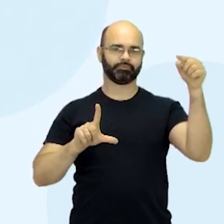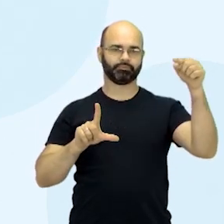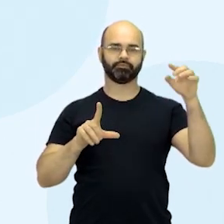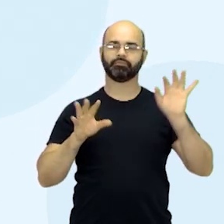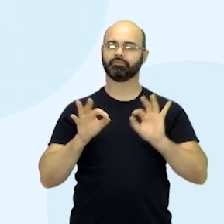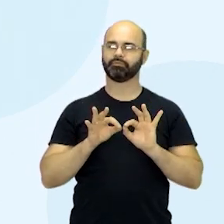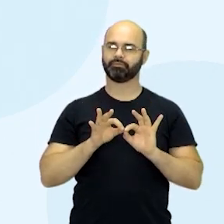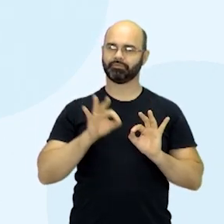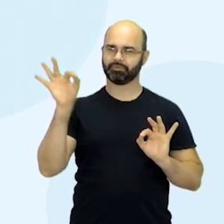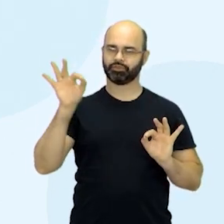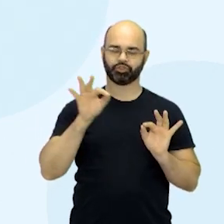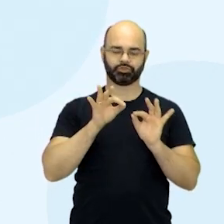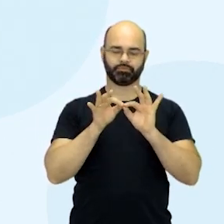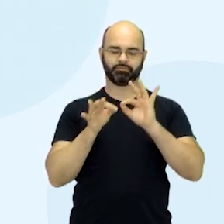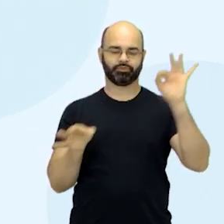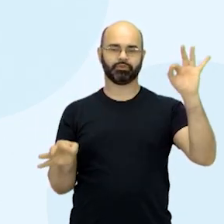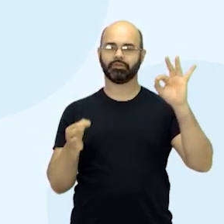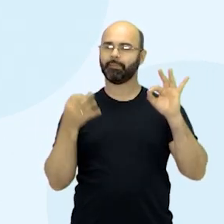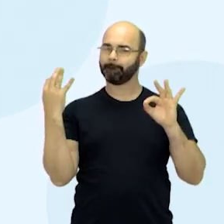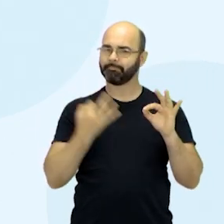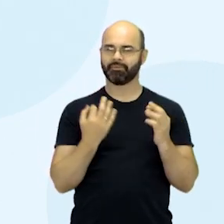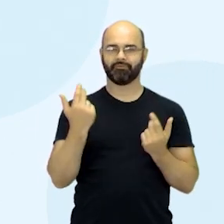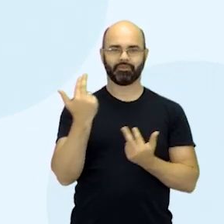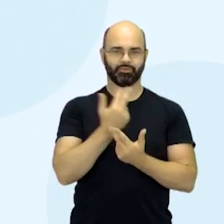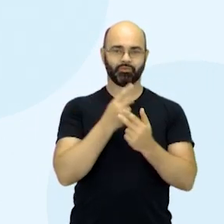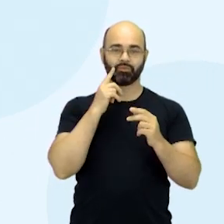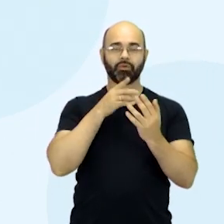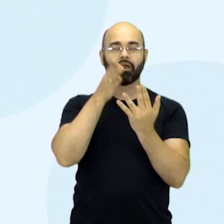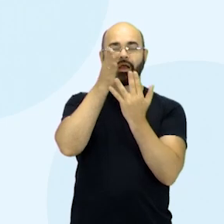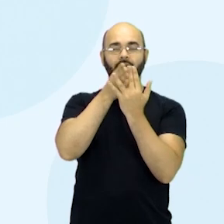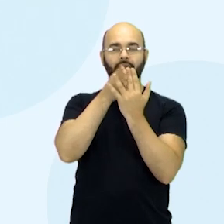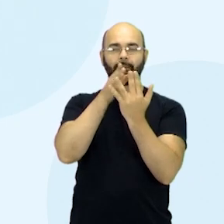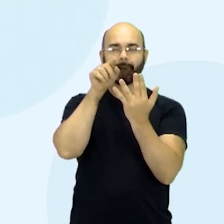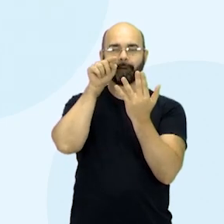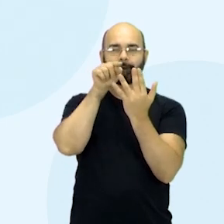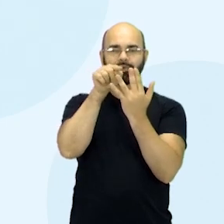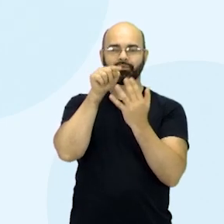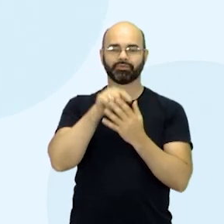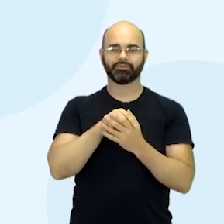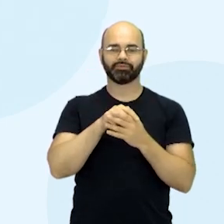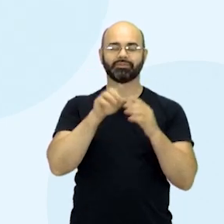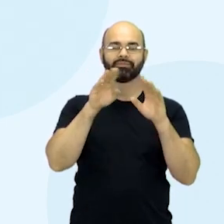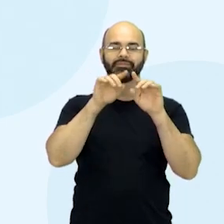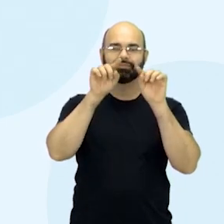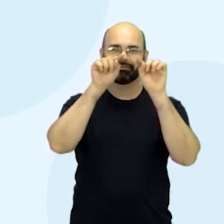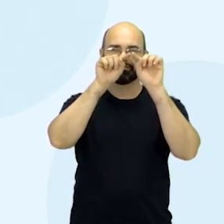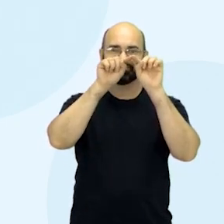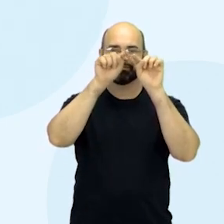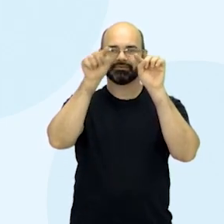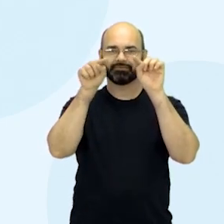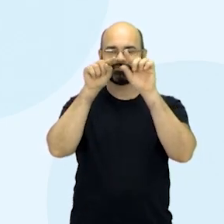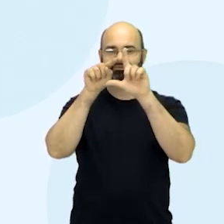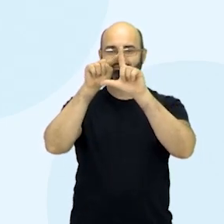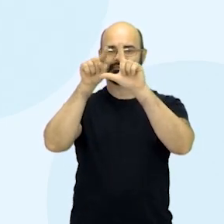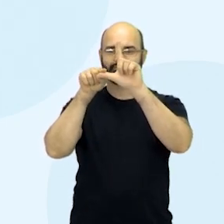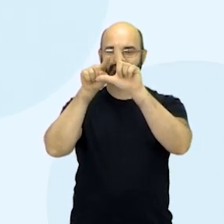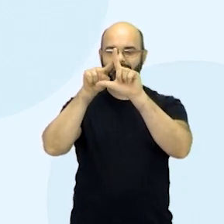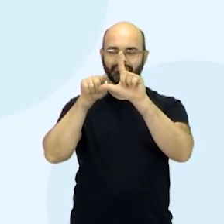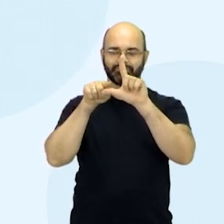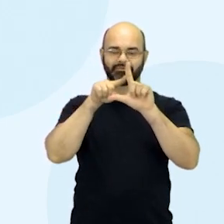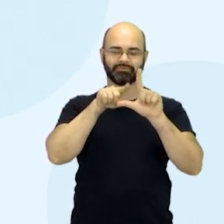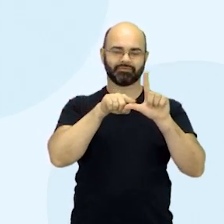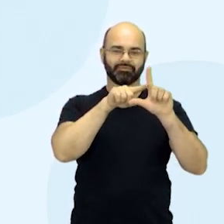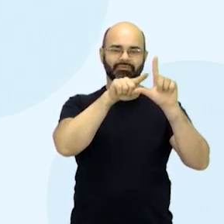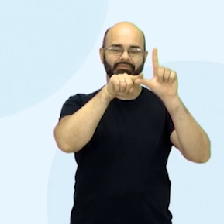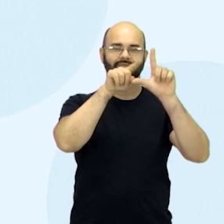e elas se cruzam no ponto médio e formam entre si, né, ângulos de 90 graus. Uma rabiscação